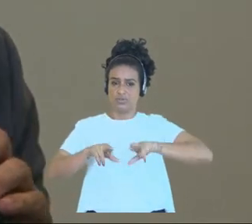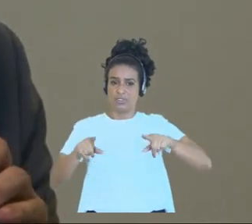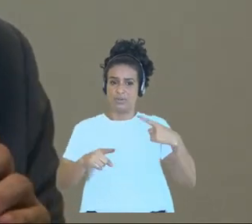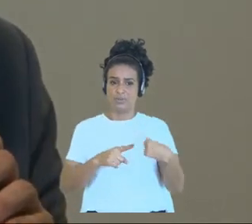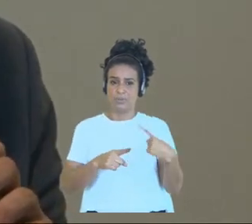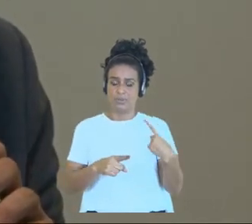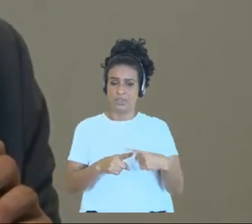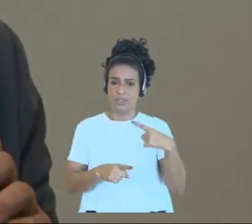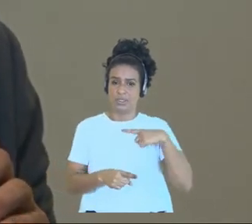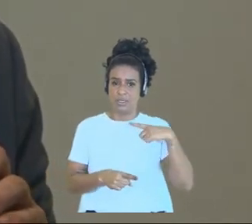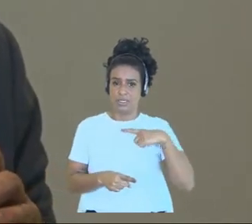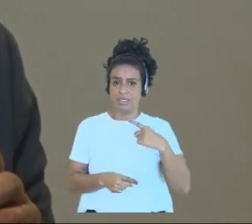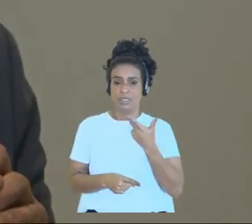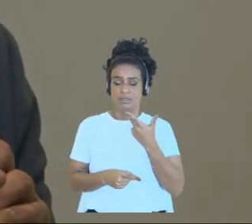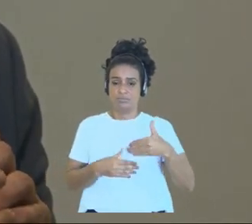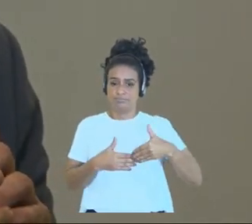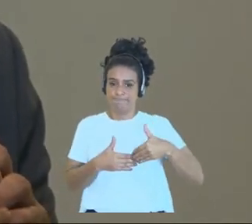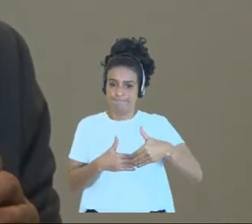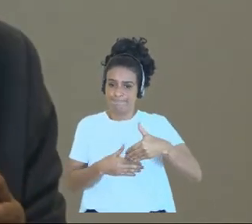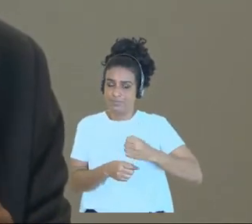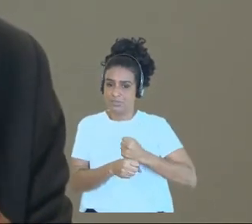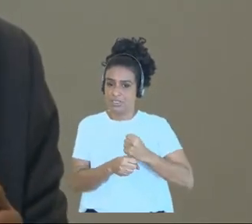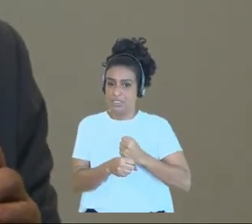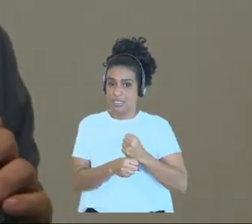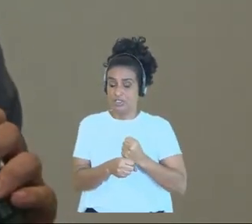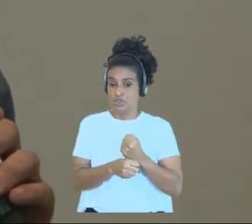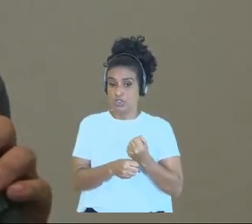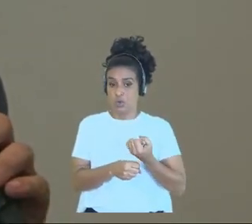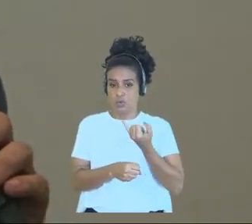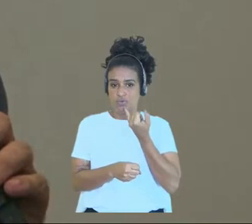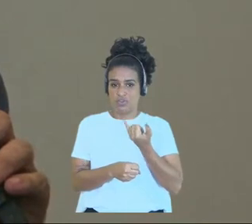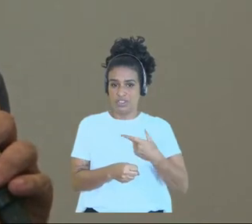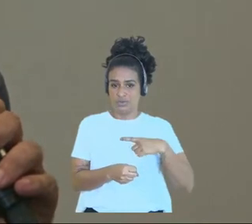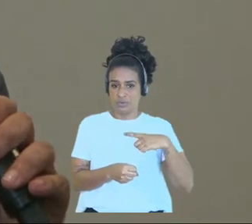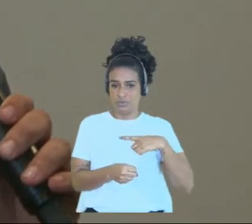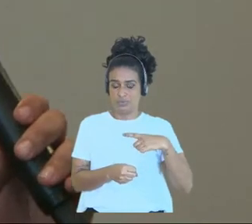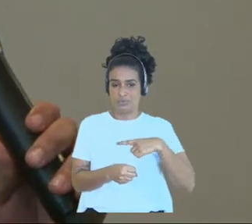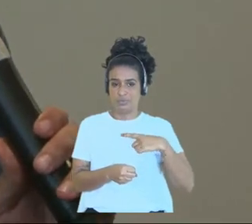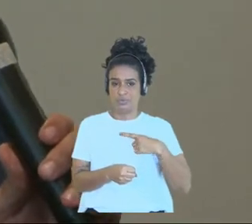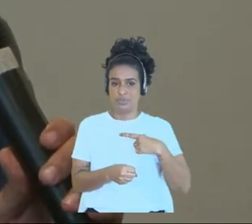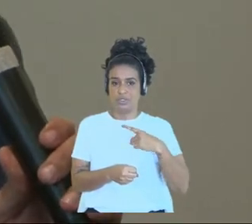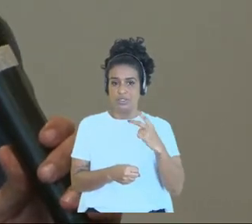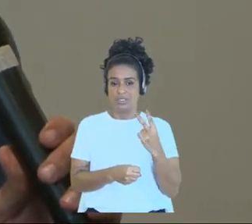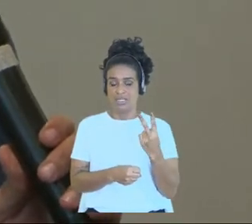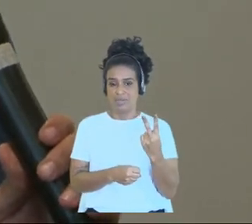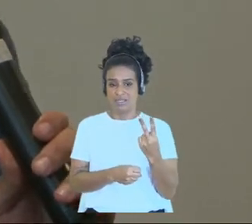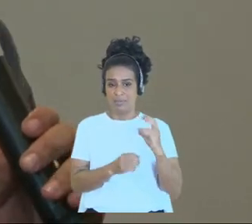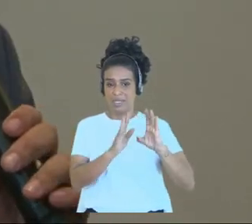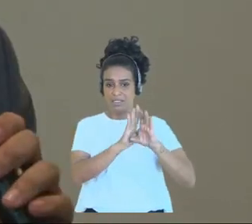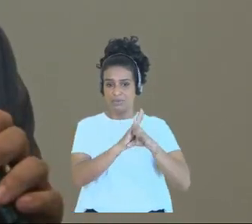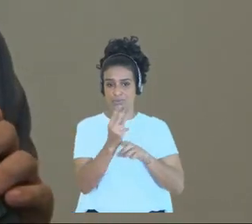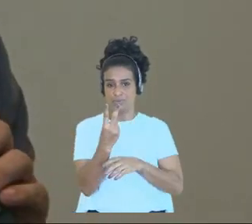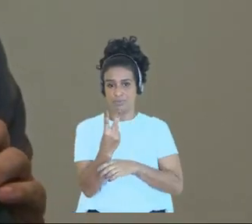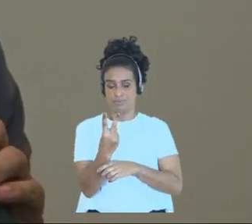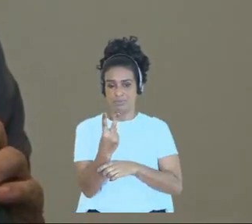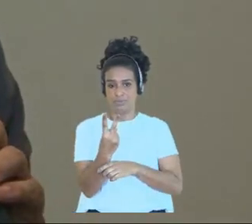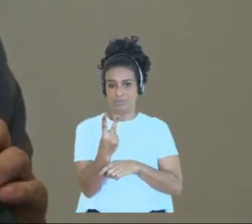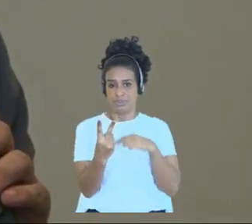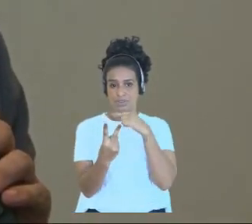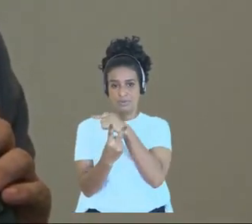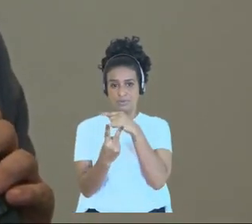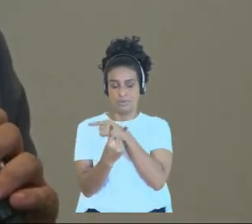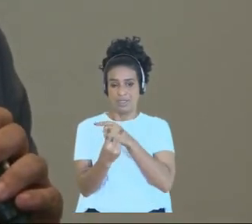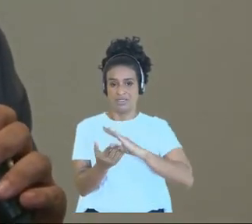estava em jogo ao longo desses últimos anos, talvez, foram 2 conceitos de democracia antagônicos.